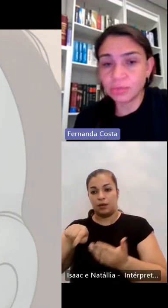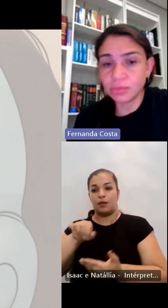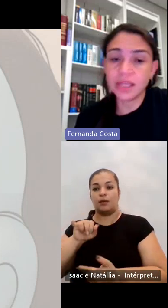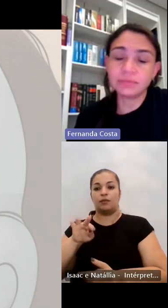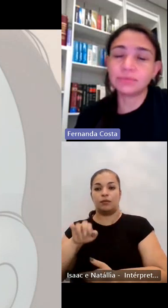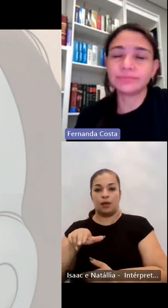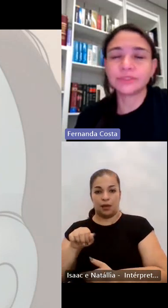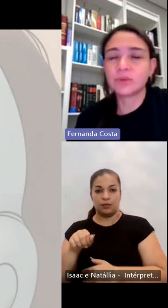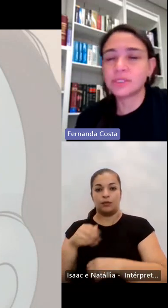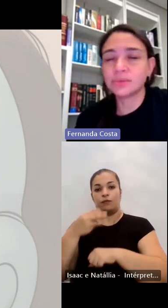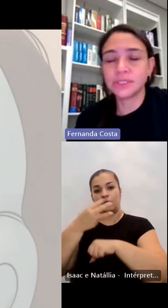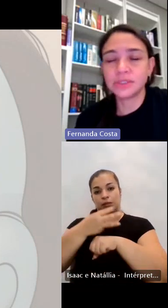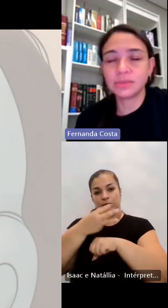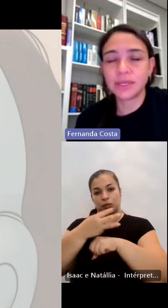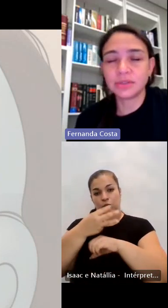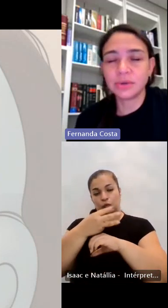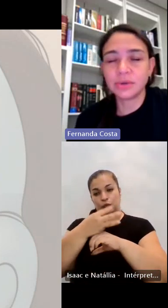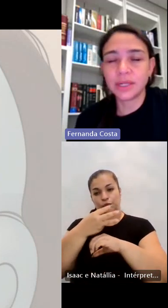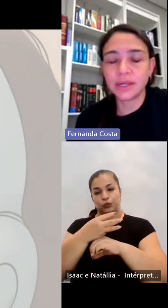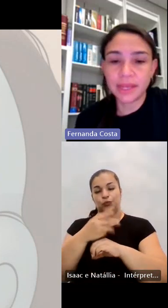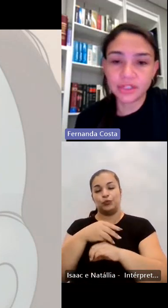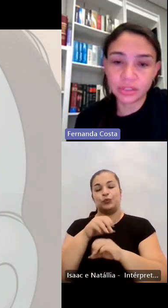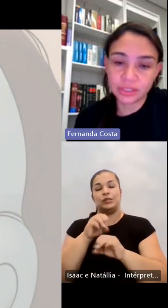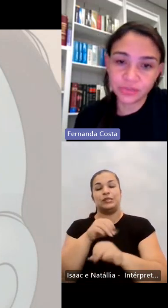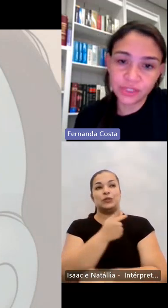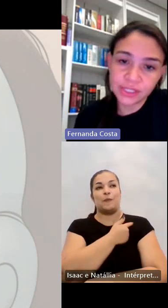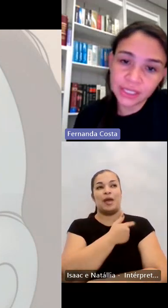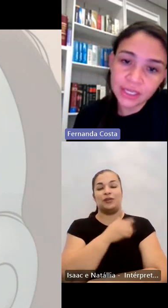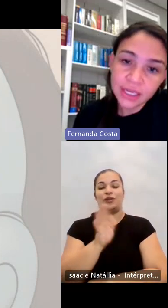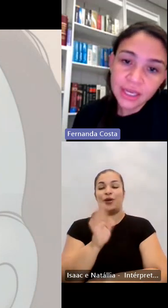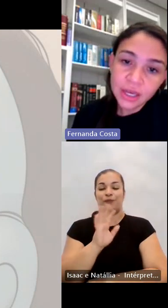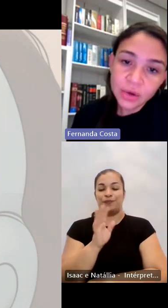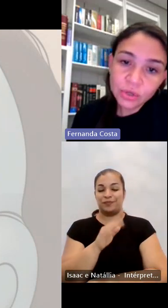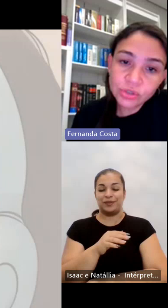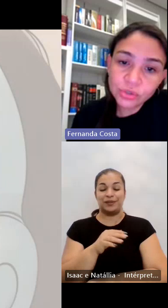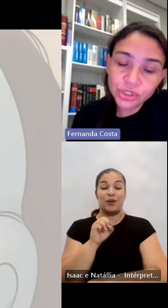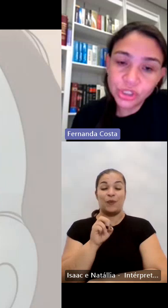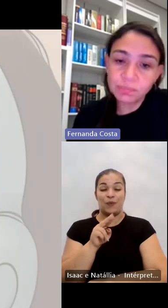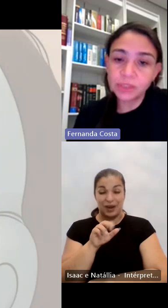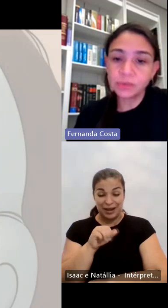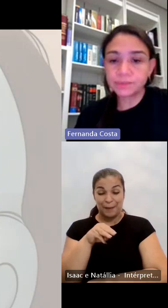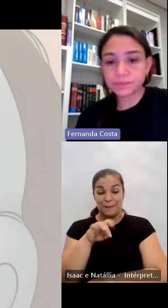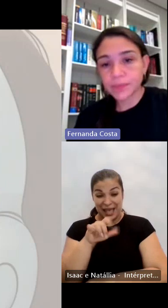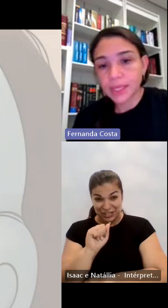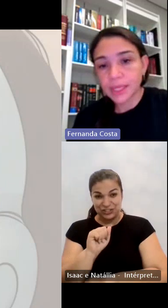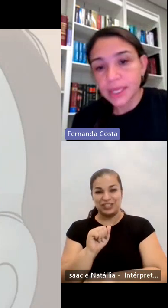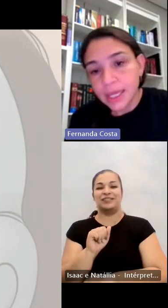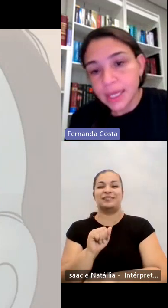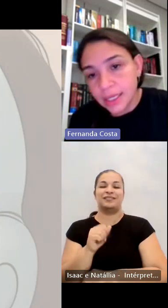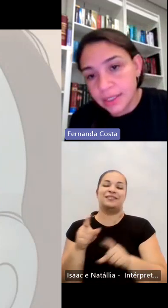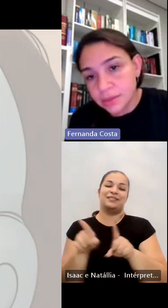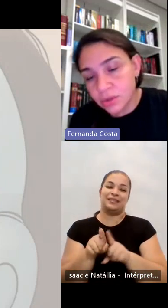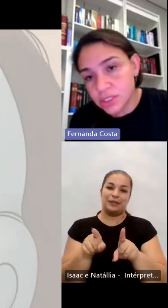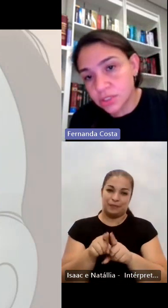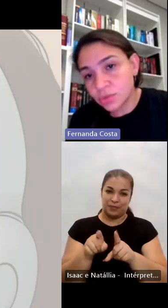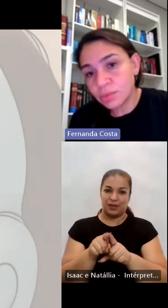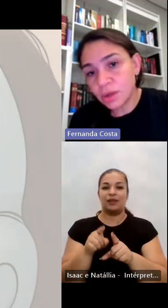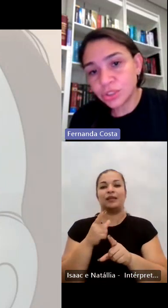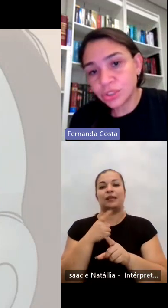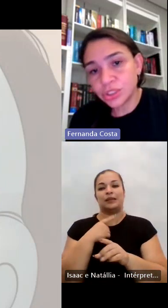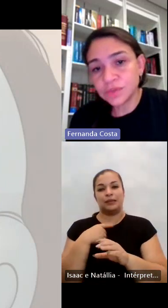ensino médio, da orelha média, tá difícil, hein? O nosso tímpano,